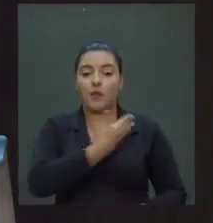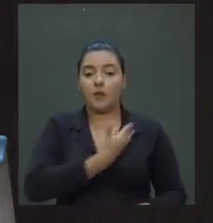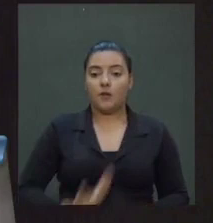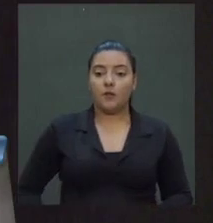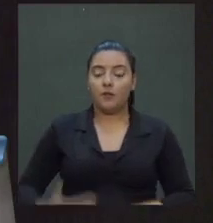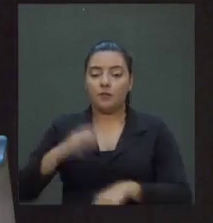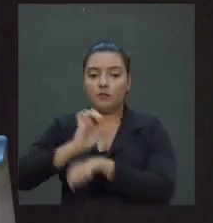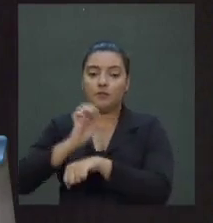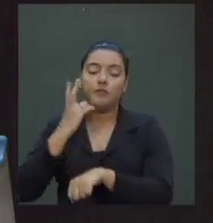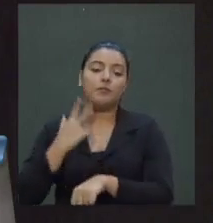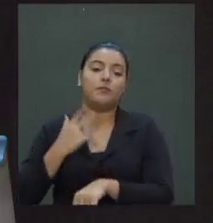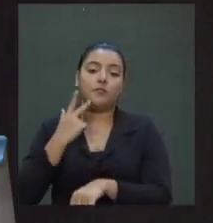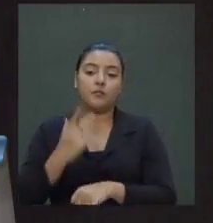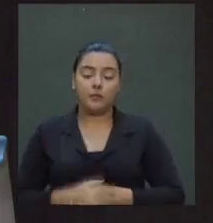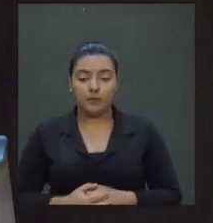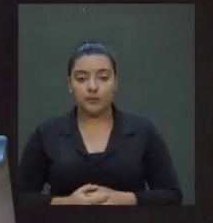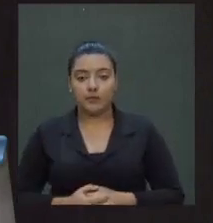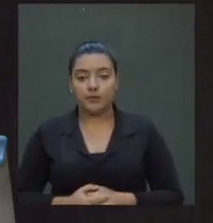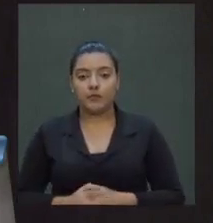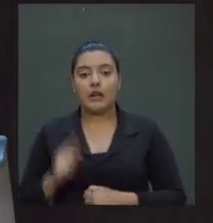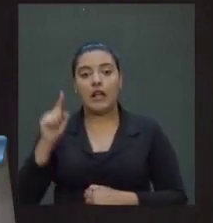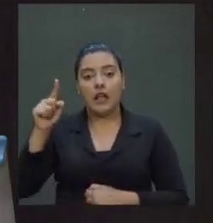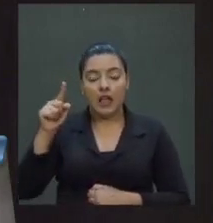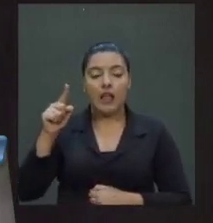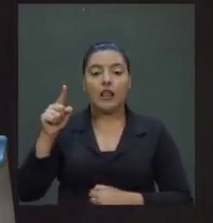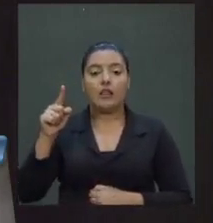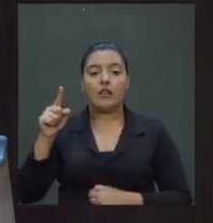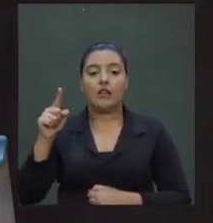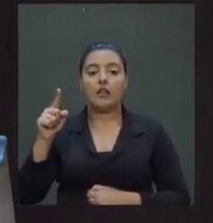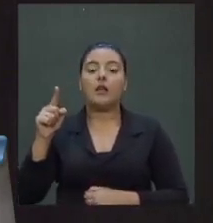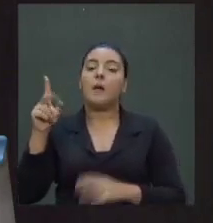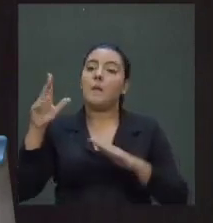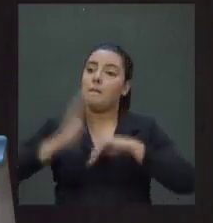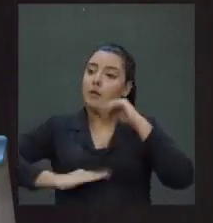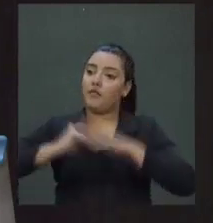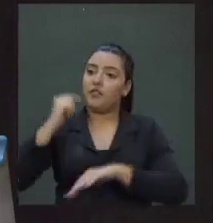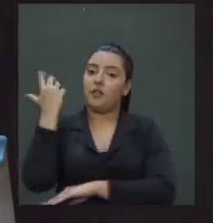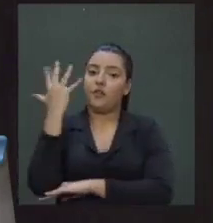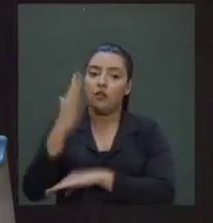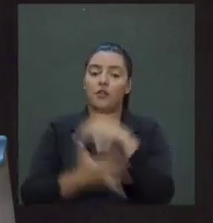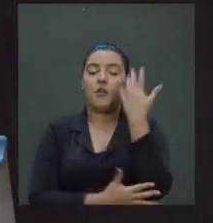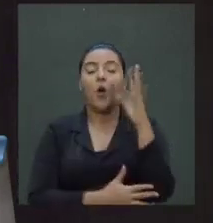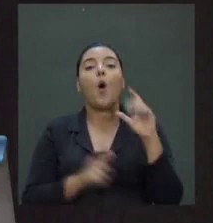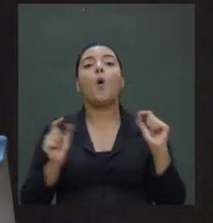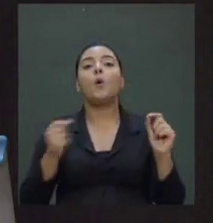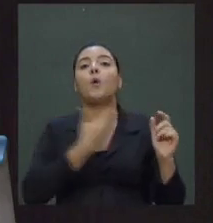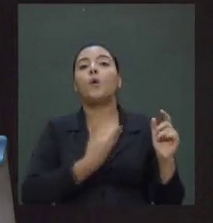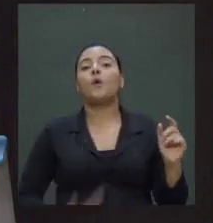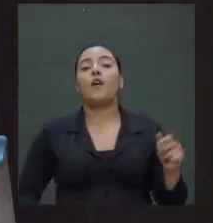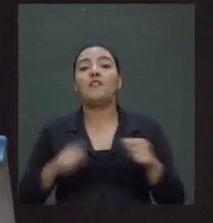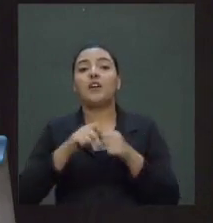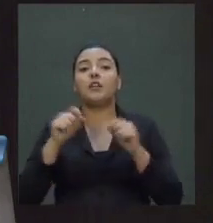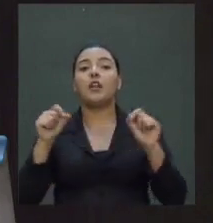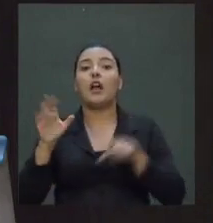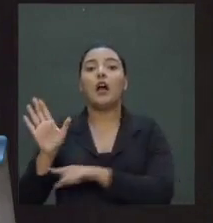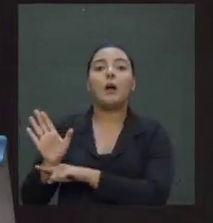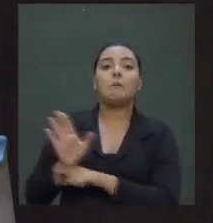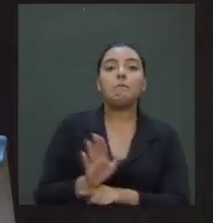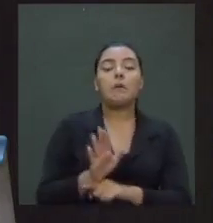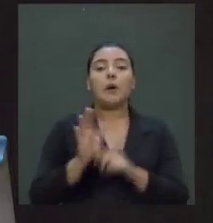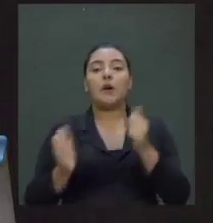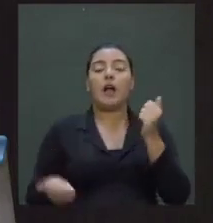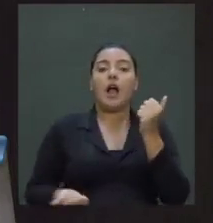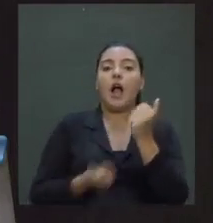do estado do Ceará, que se auto-intitula como ambientalista, o que este governo está fazendo?